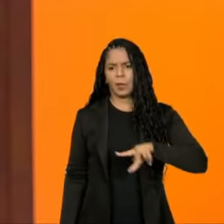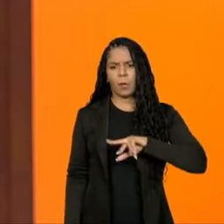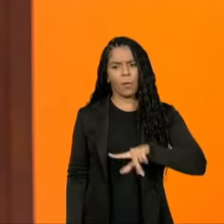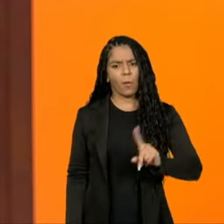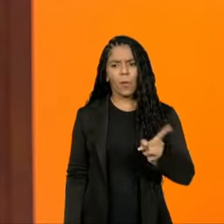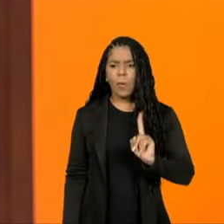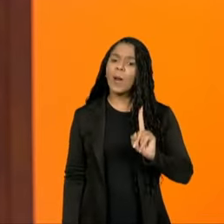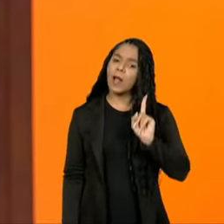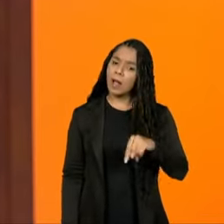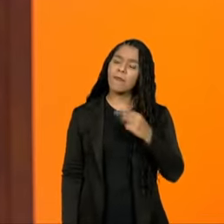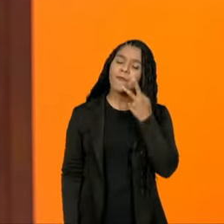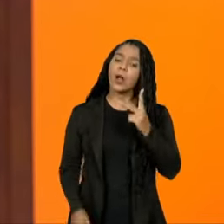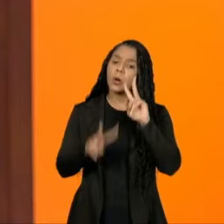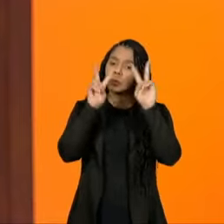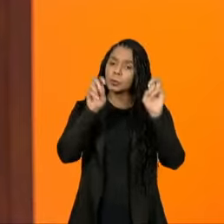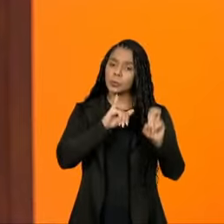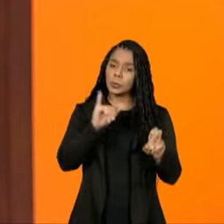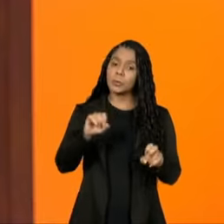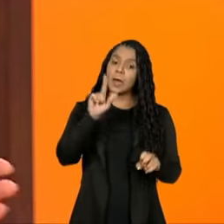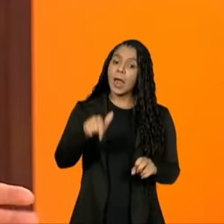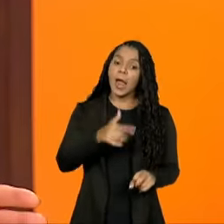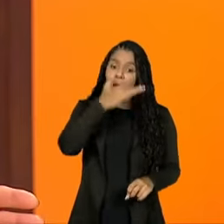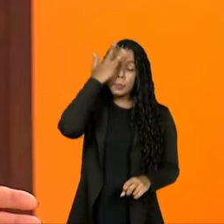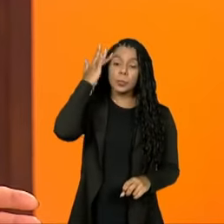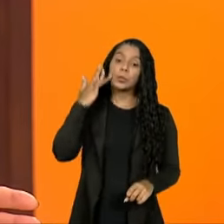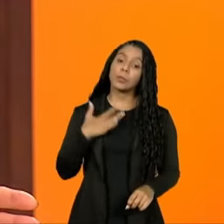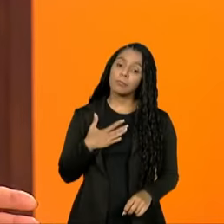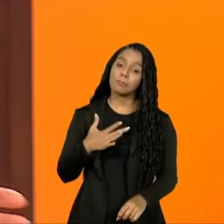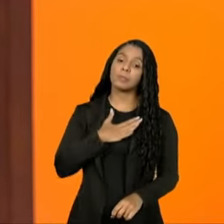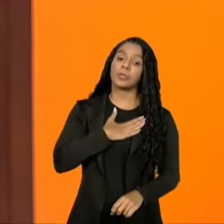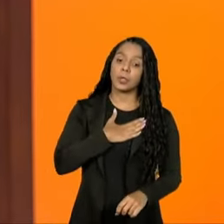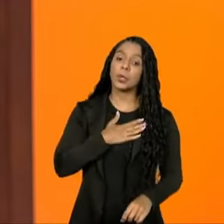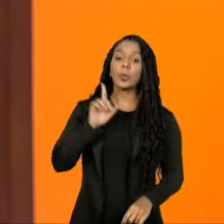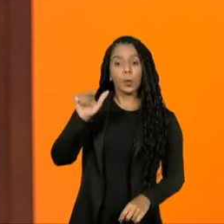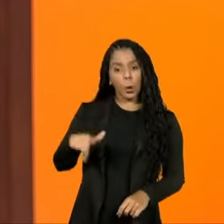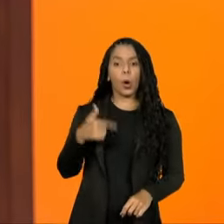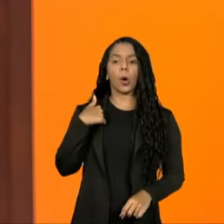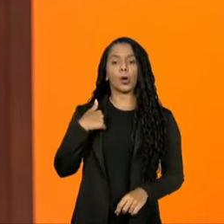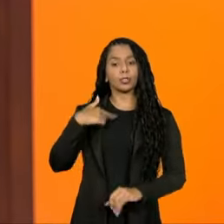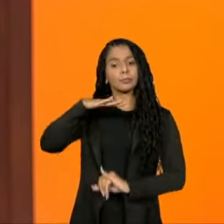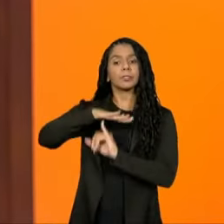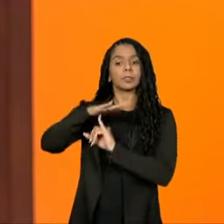falo de um lugar de alguém que tem apreço pela instituição, senão eu não era magistrada, eu escolhi outra